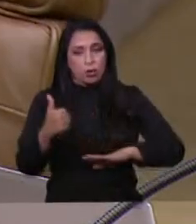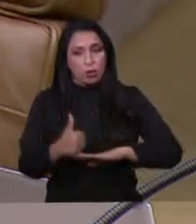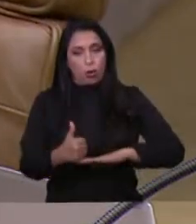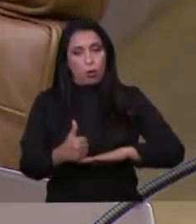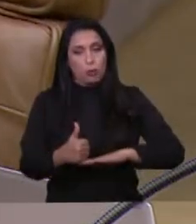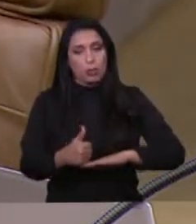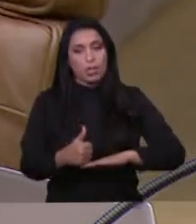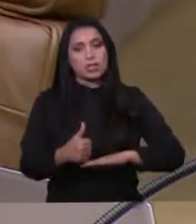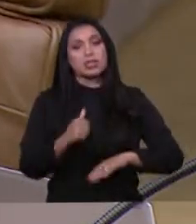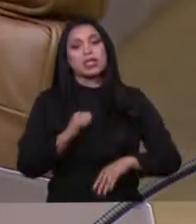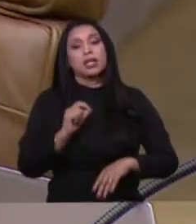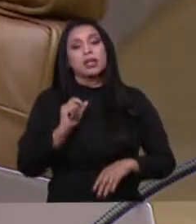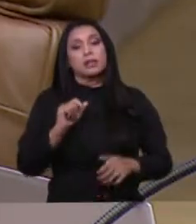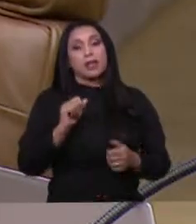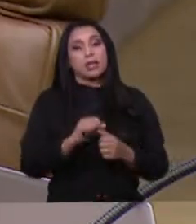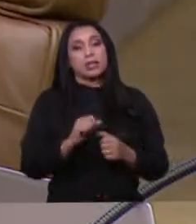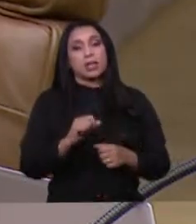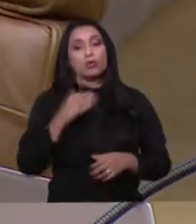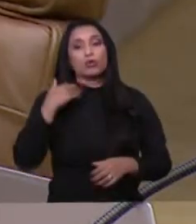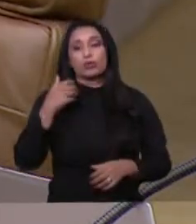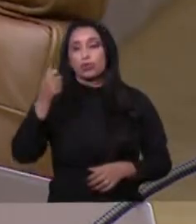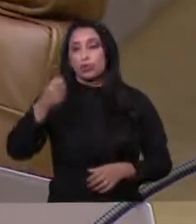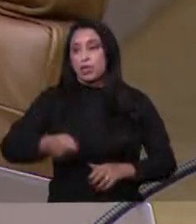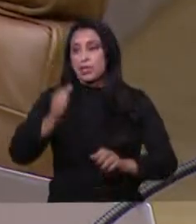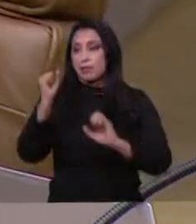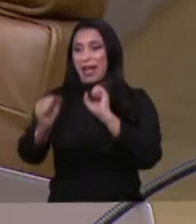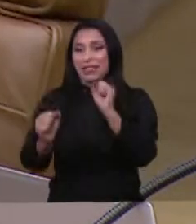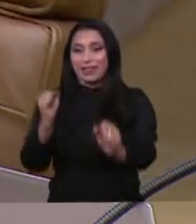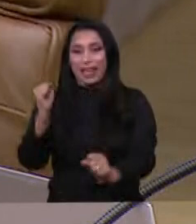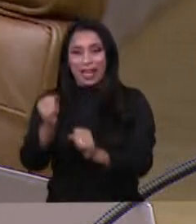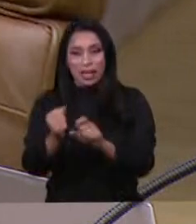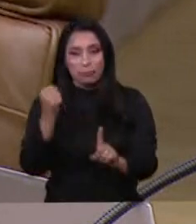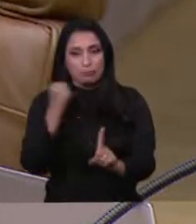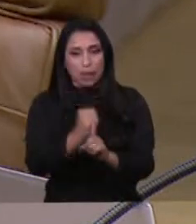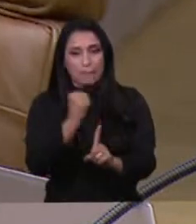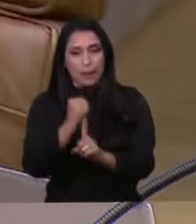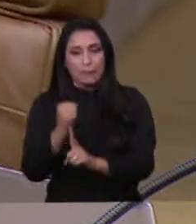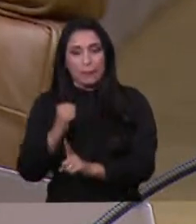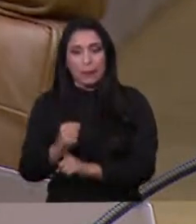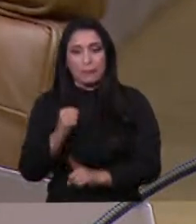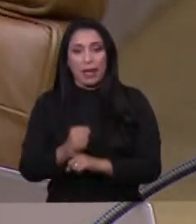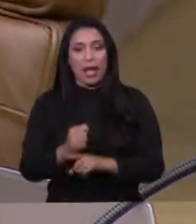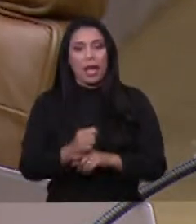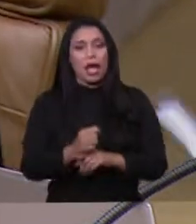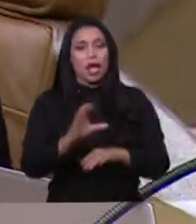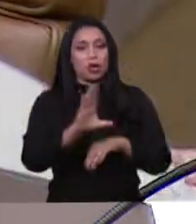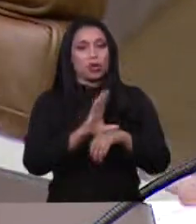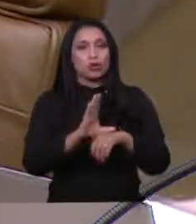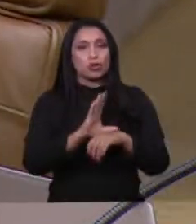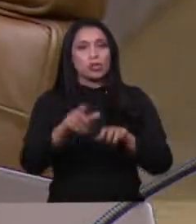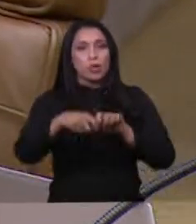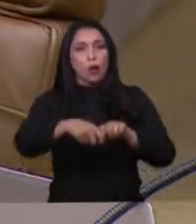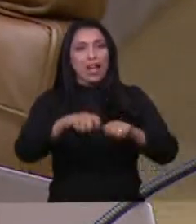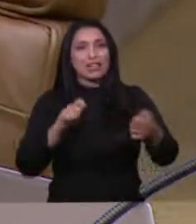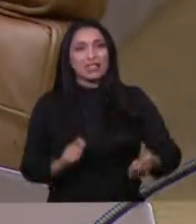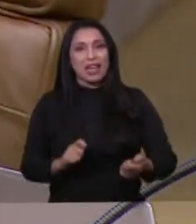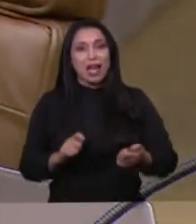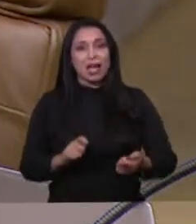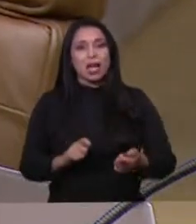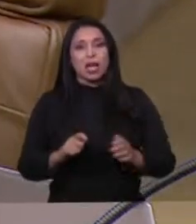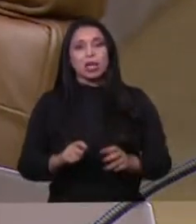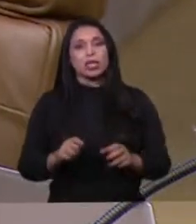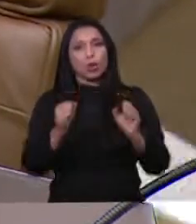que faz é matar os juízes, rasgar a Constituição e o Código Penal e se assentar no poder. E há